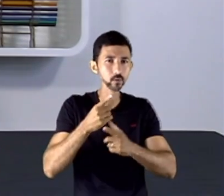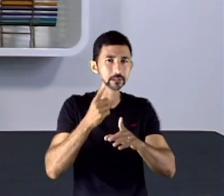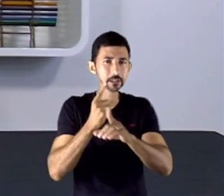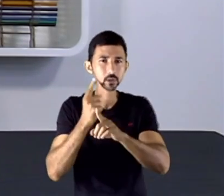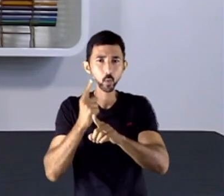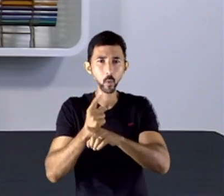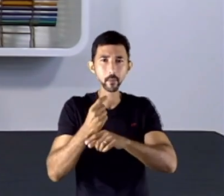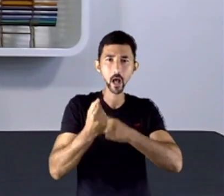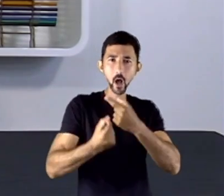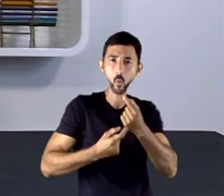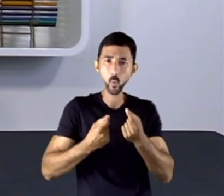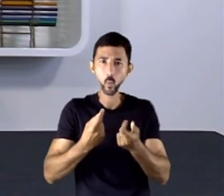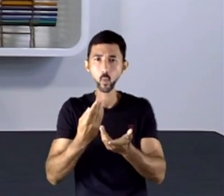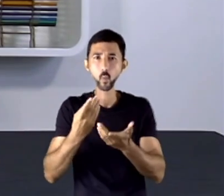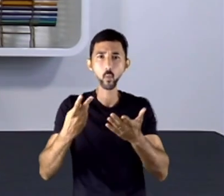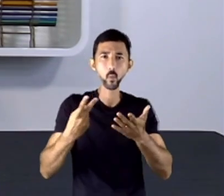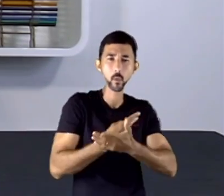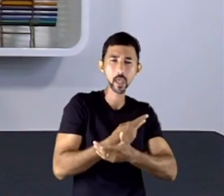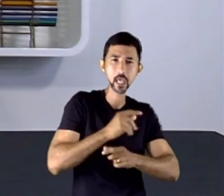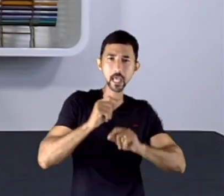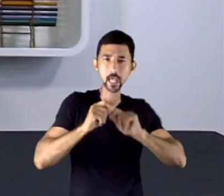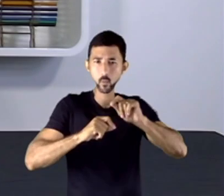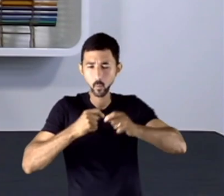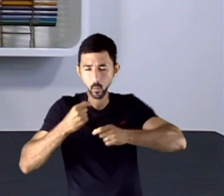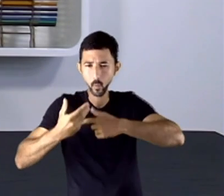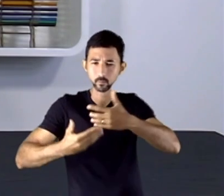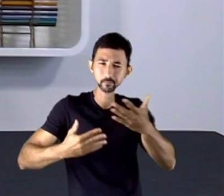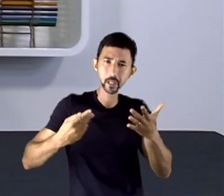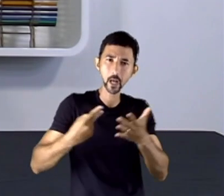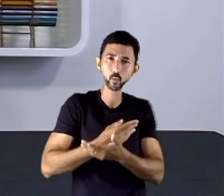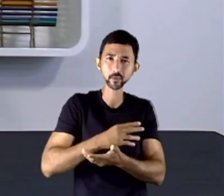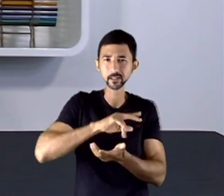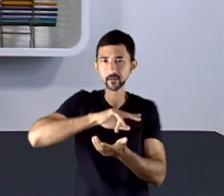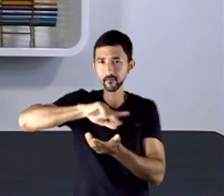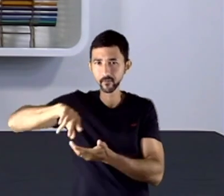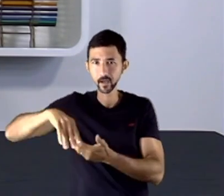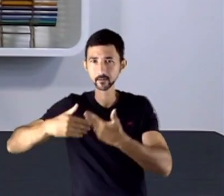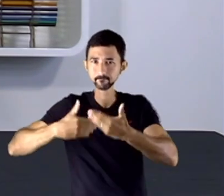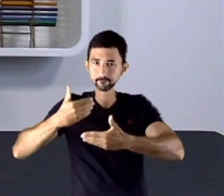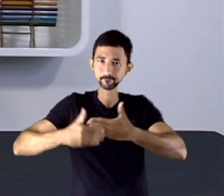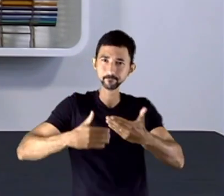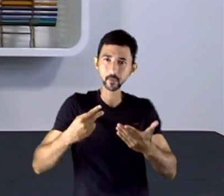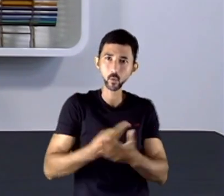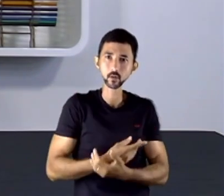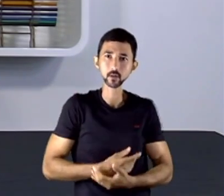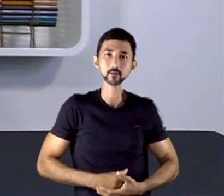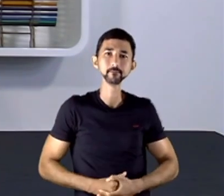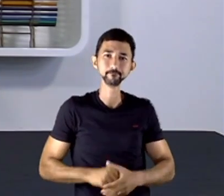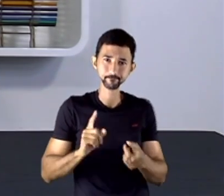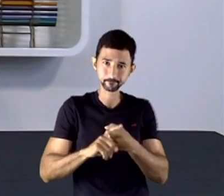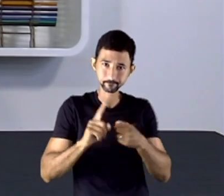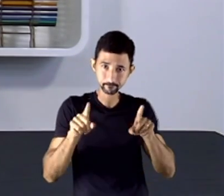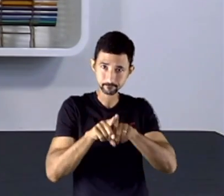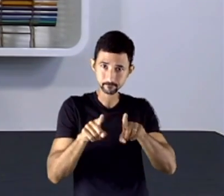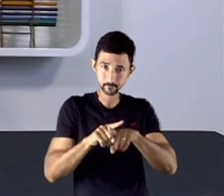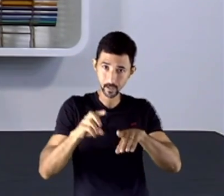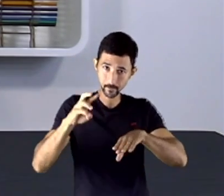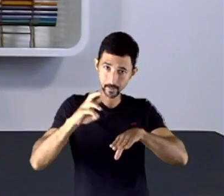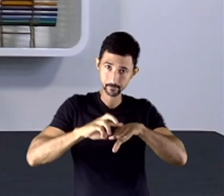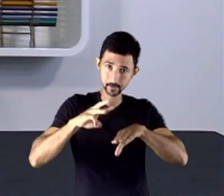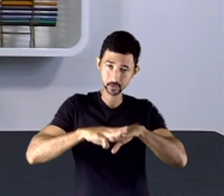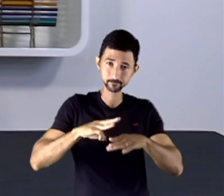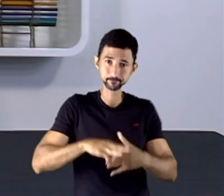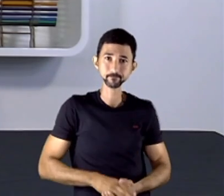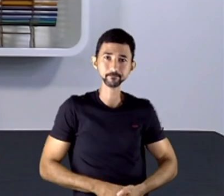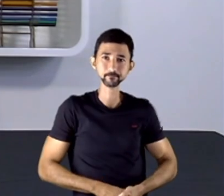descobrir alguns padrões, algumas coisas que acontecem diversas vezes em situações semelhantes na matemática. Não é